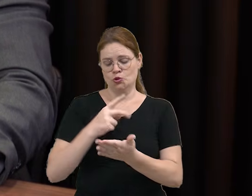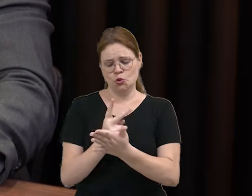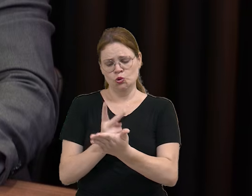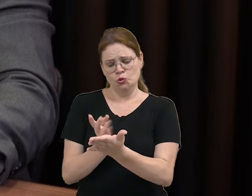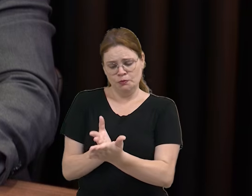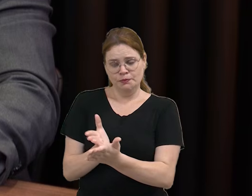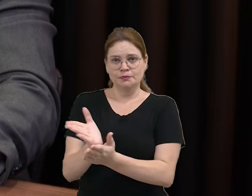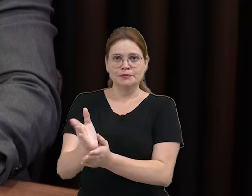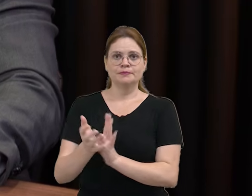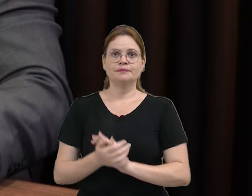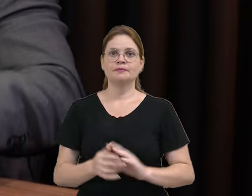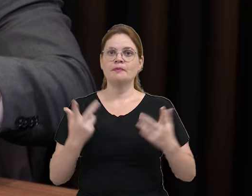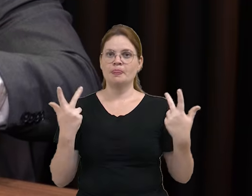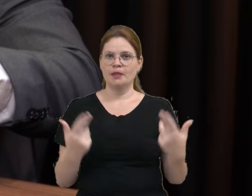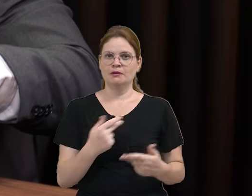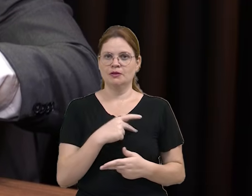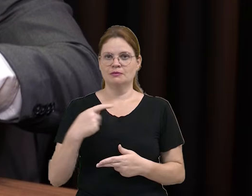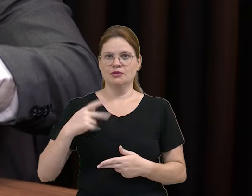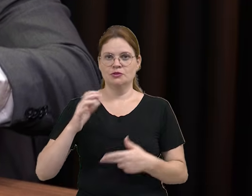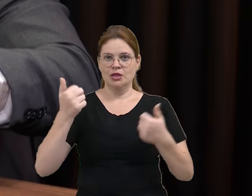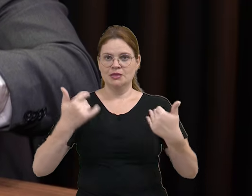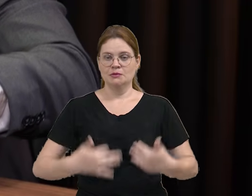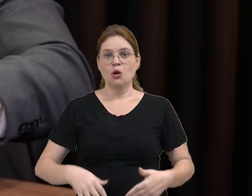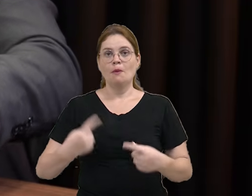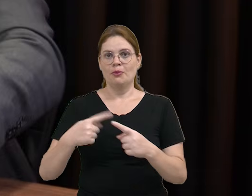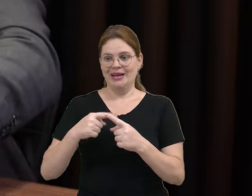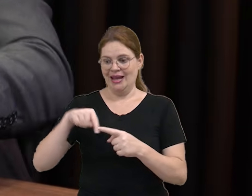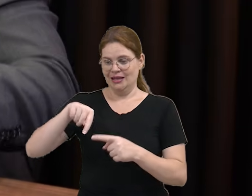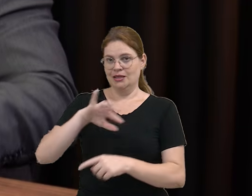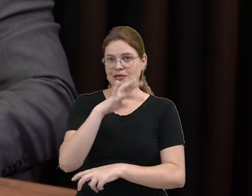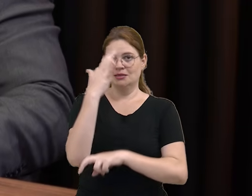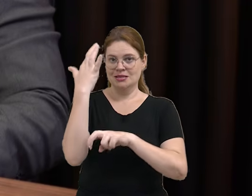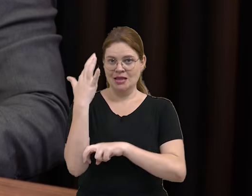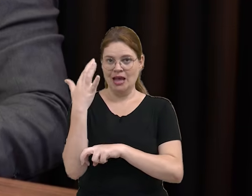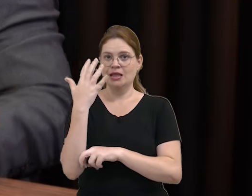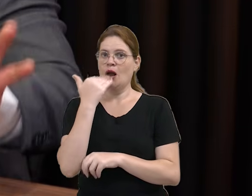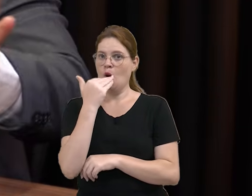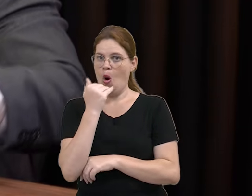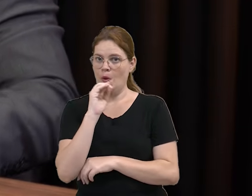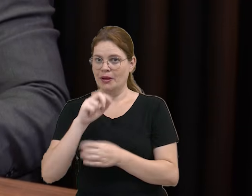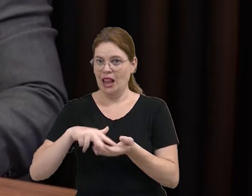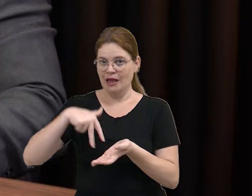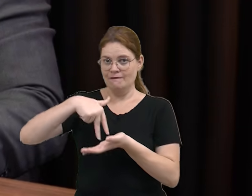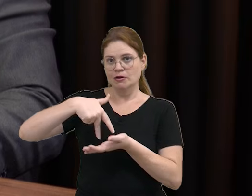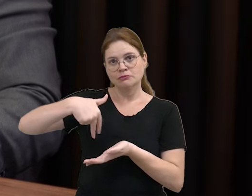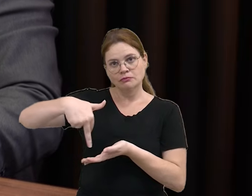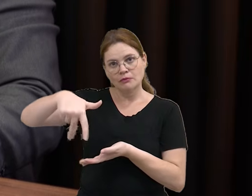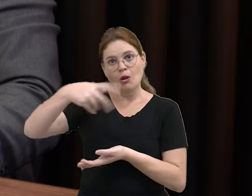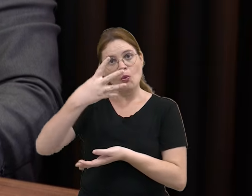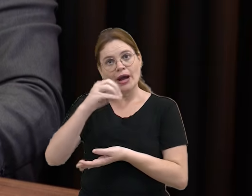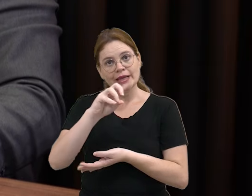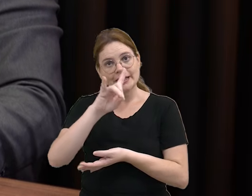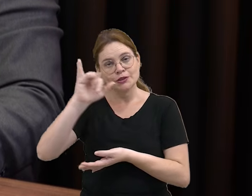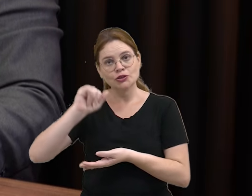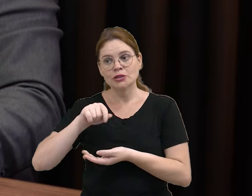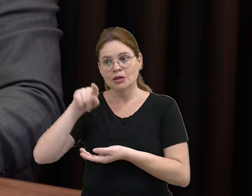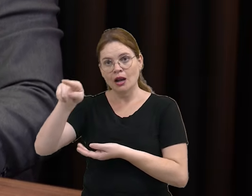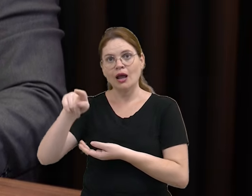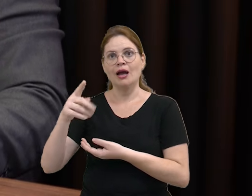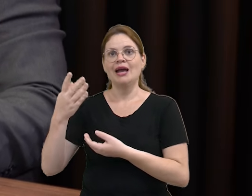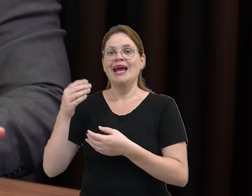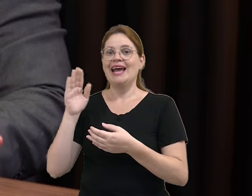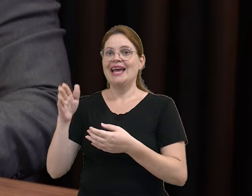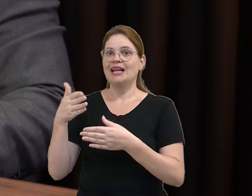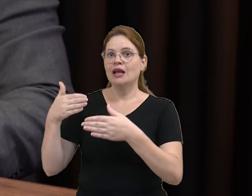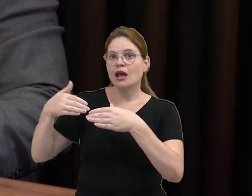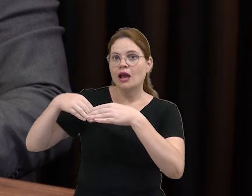na caminhada. E é interessante que, conforme o pastor já falou, ele caminha 40 dias, chega no Monte Sinai, em Horebe. E lá ele vai para